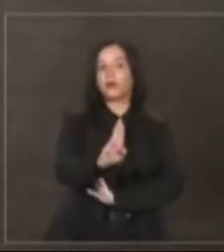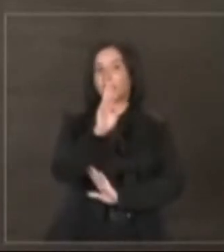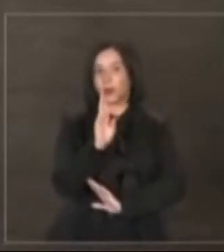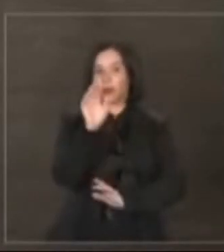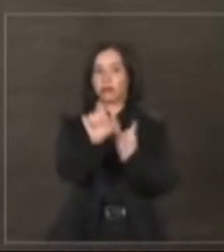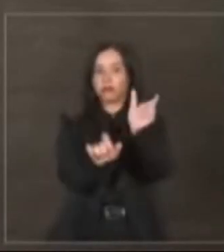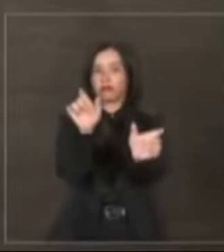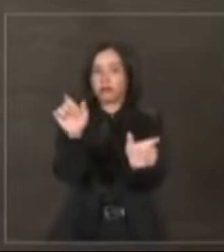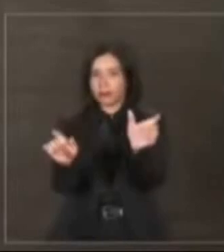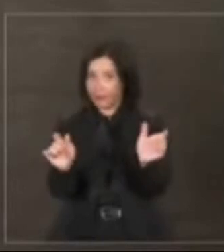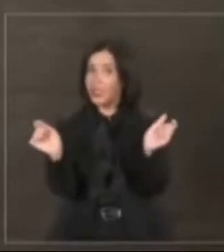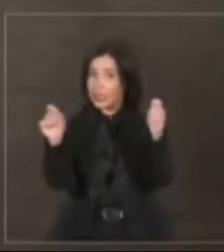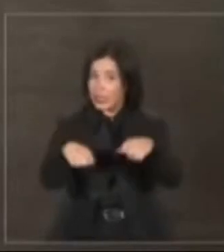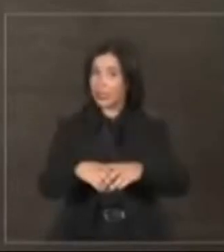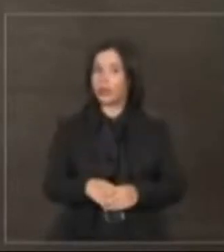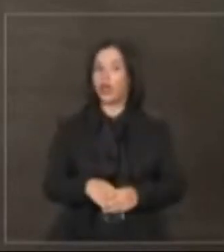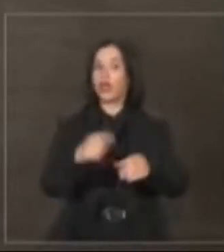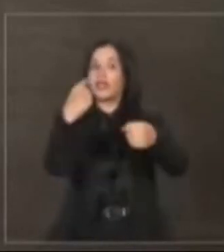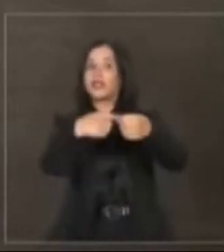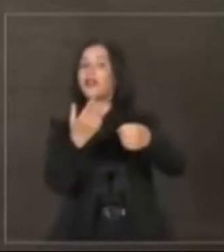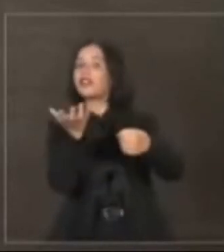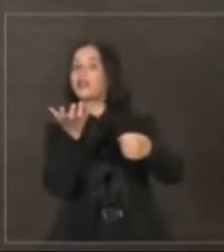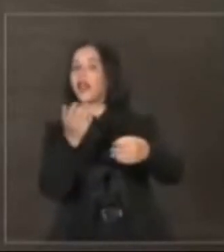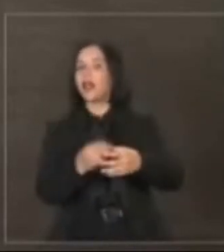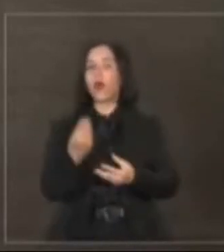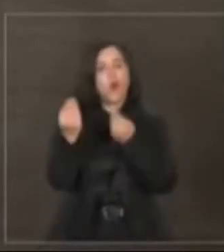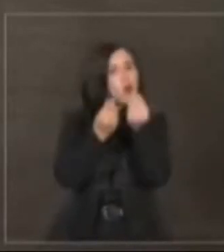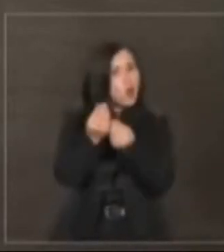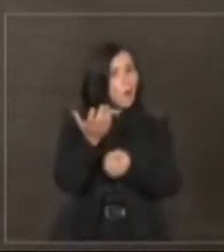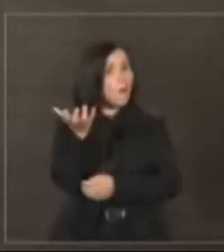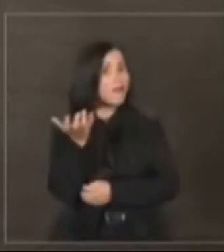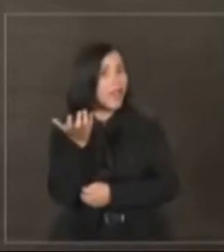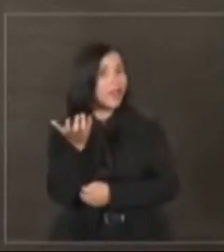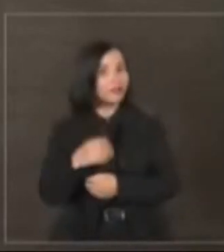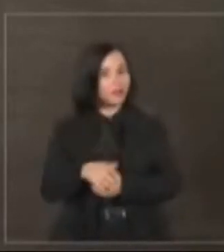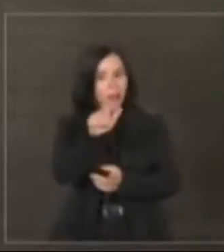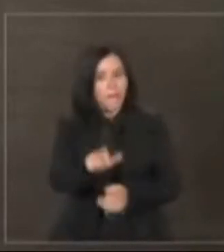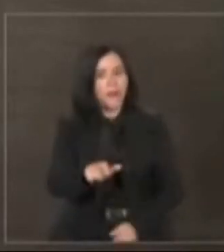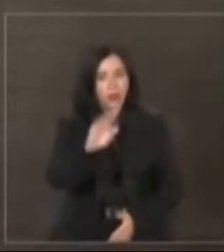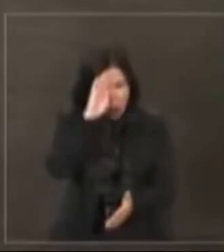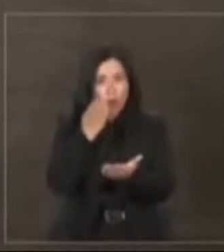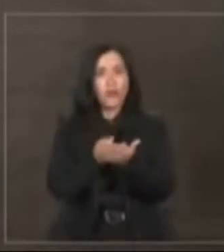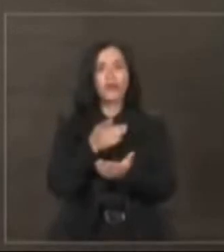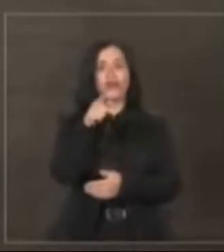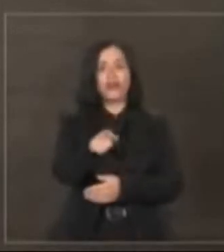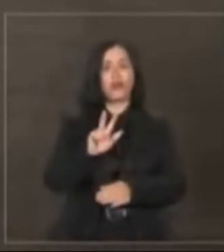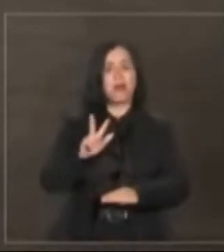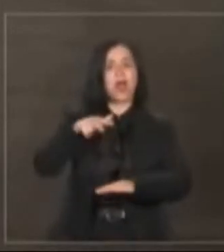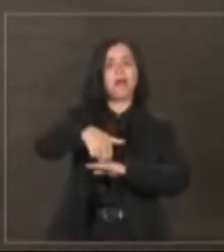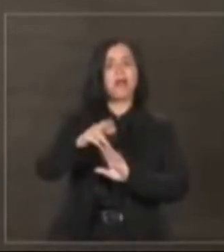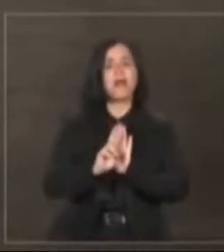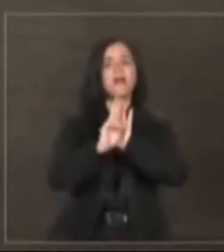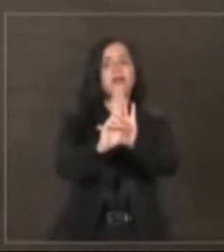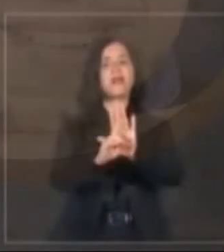do cidadão a si mesmo. Que cidade quero? Como a quero? E em quem confio para se chegar ao que aspiro e de